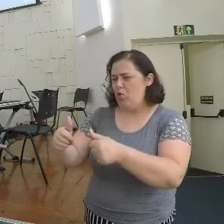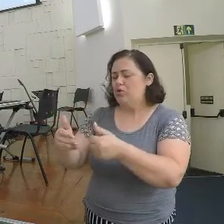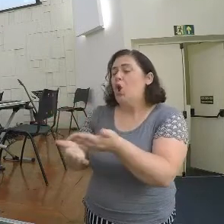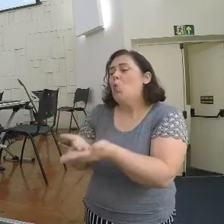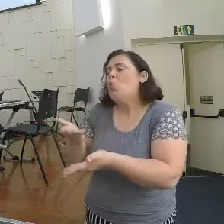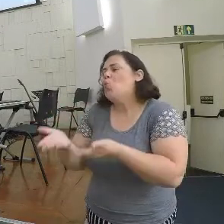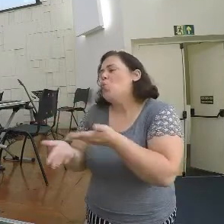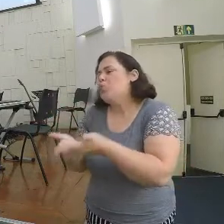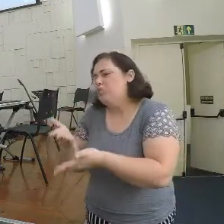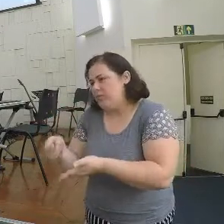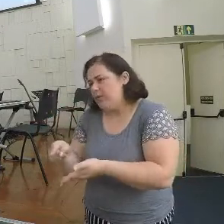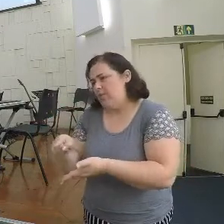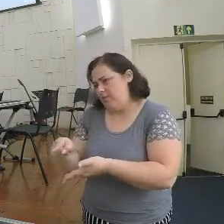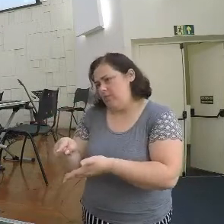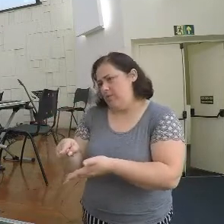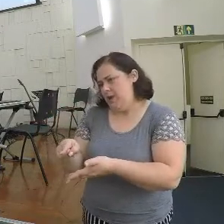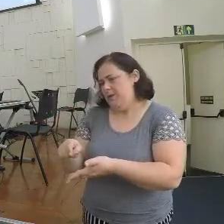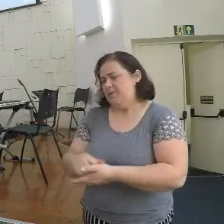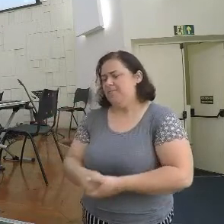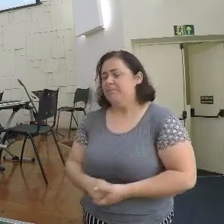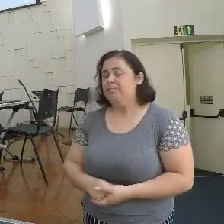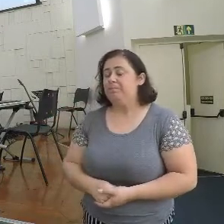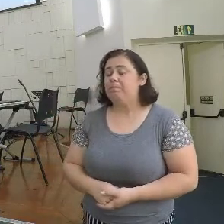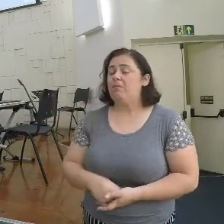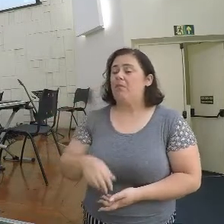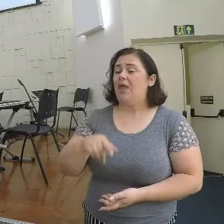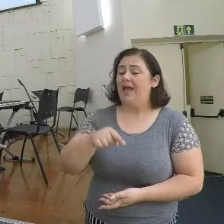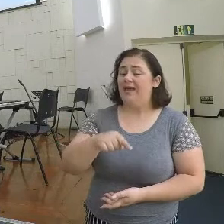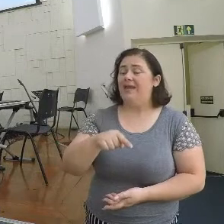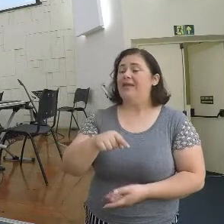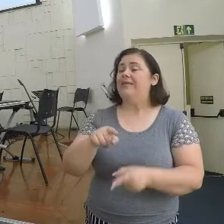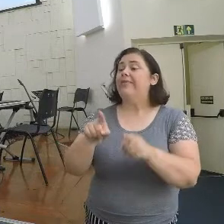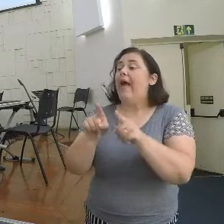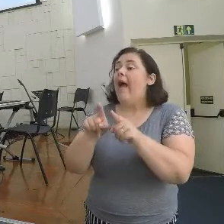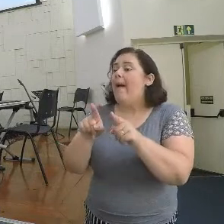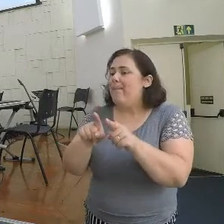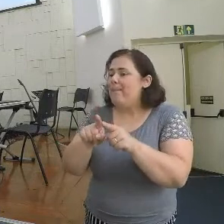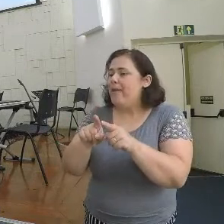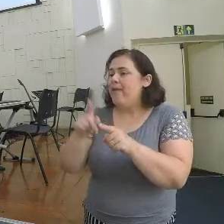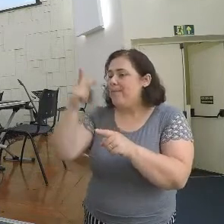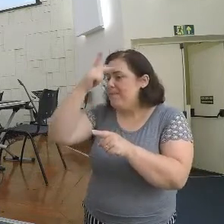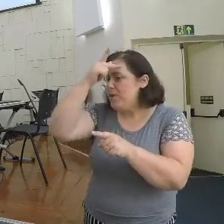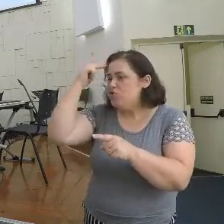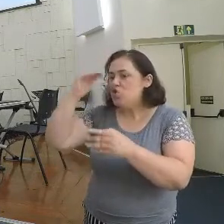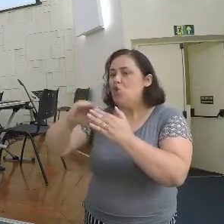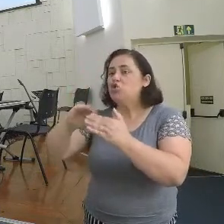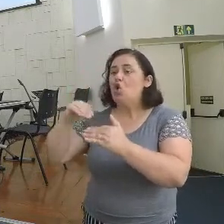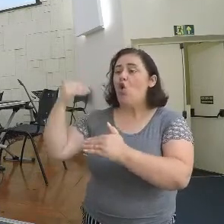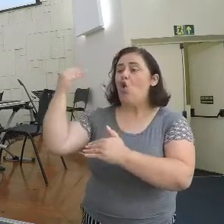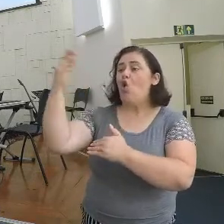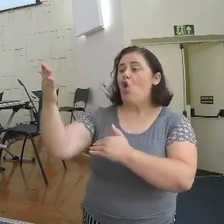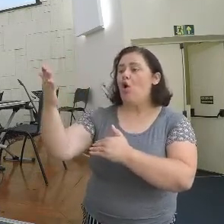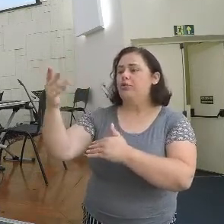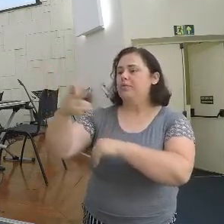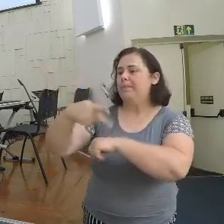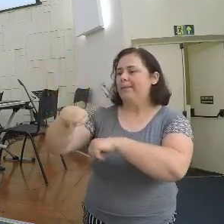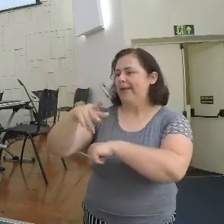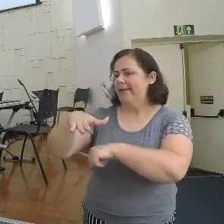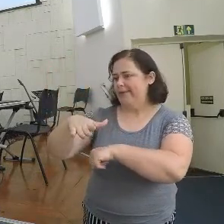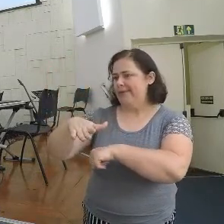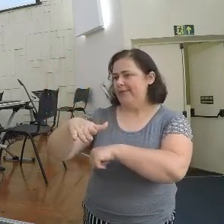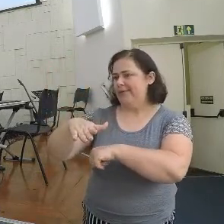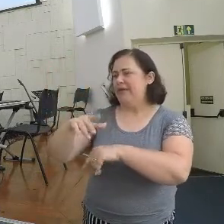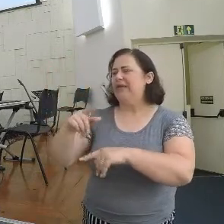Israel aceitou prestar aos estrangeiros. Irmãos, as culturas antigas tratavam os